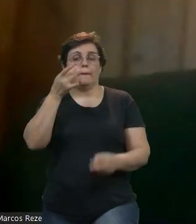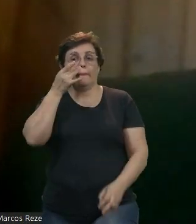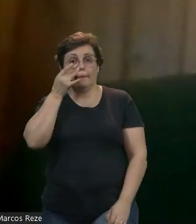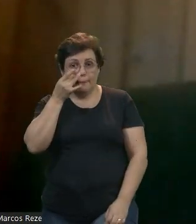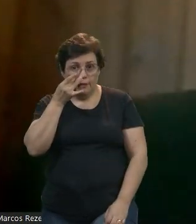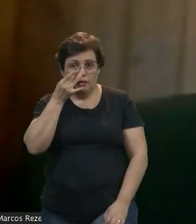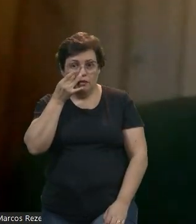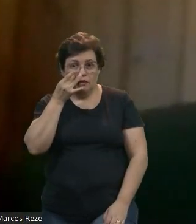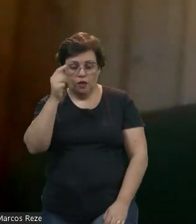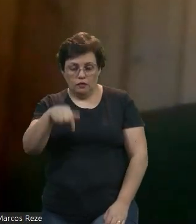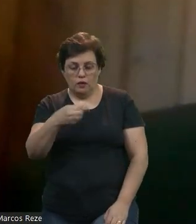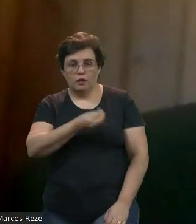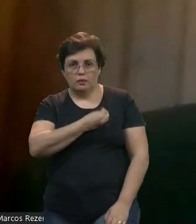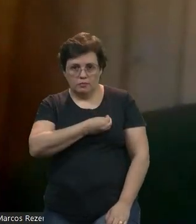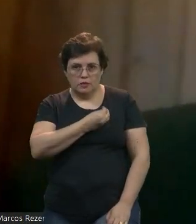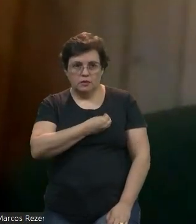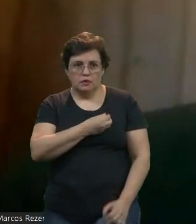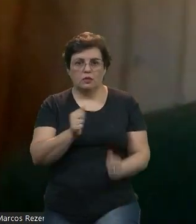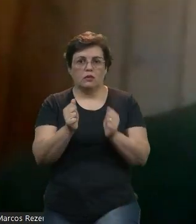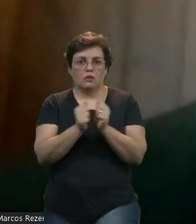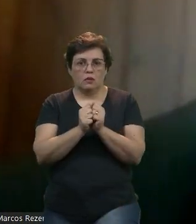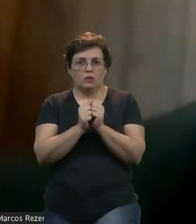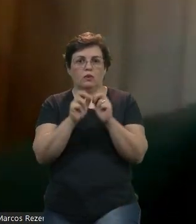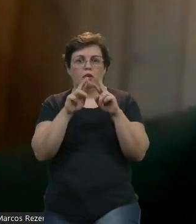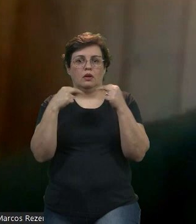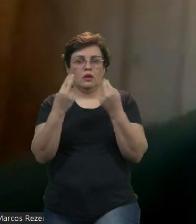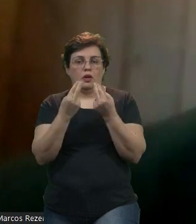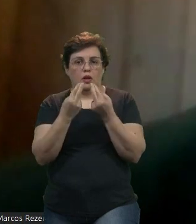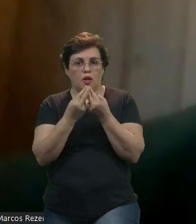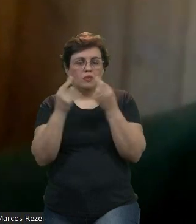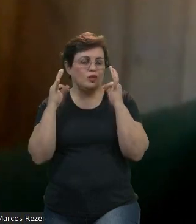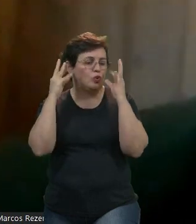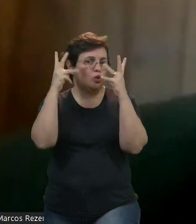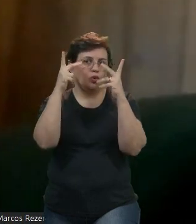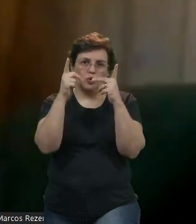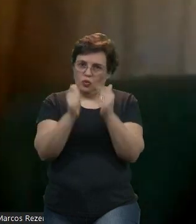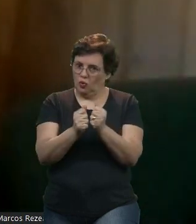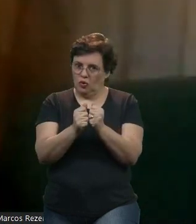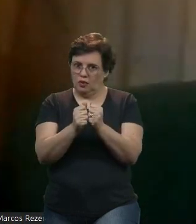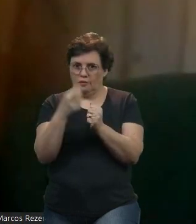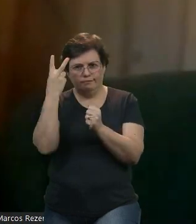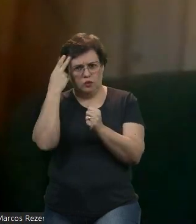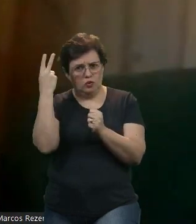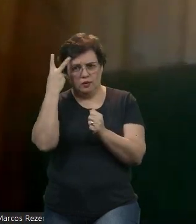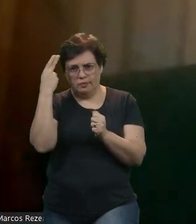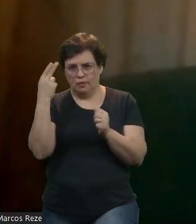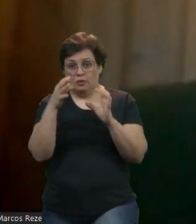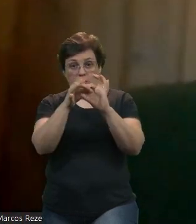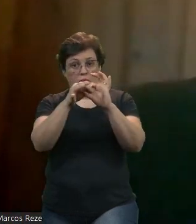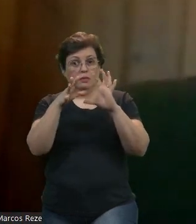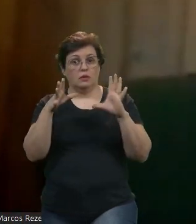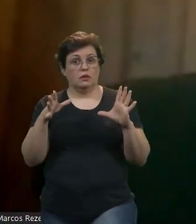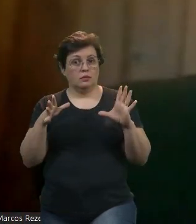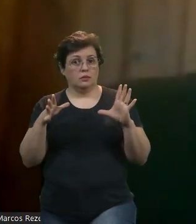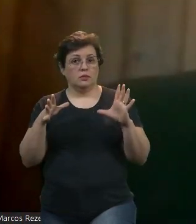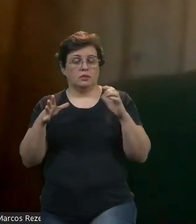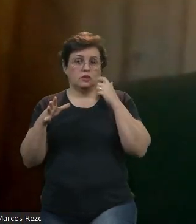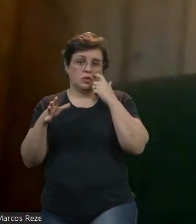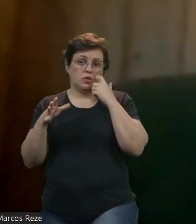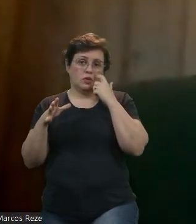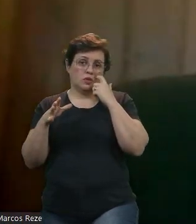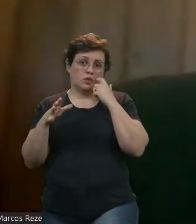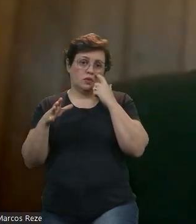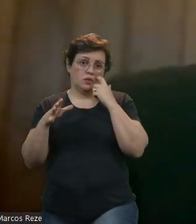né, com a sessão ordinária completa, permitindo, e essa